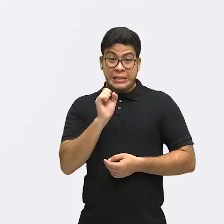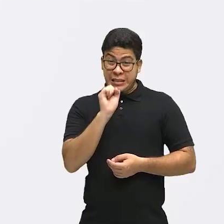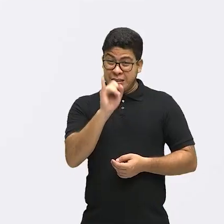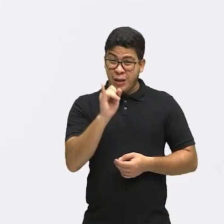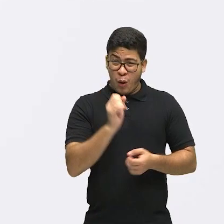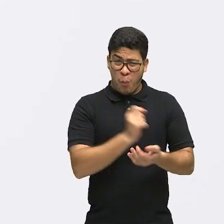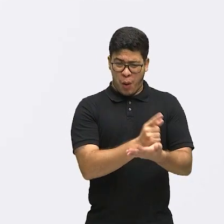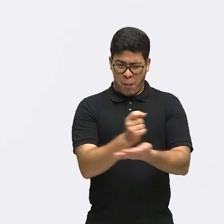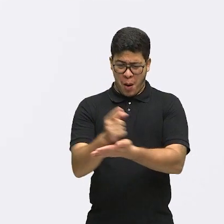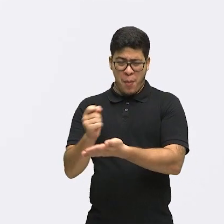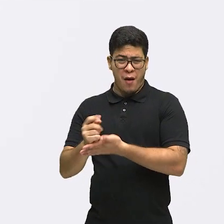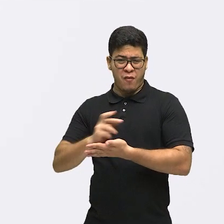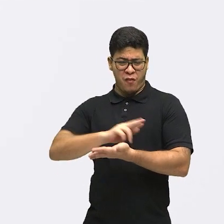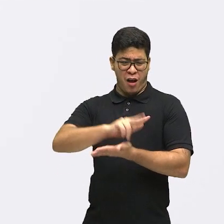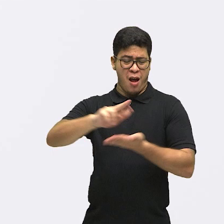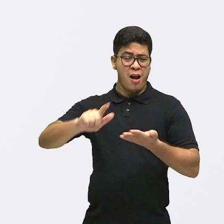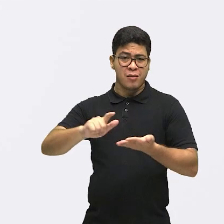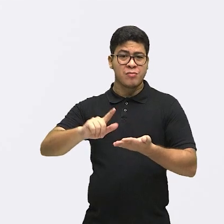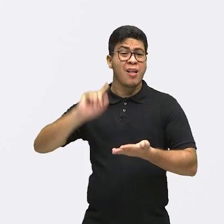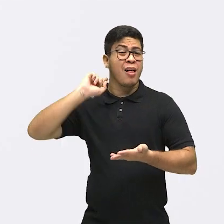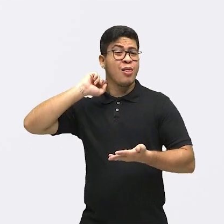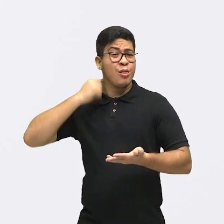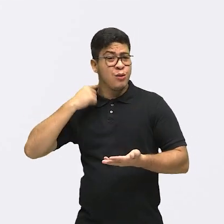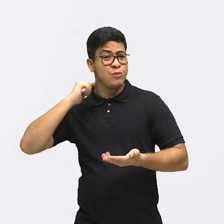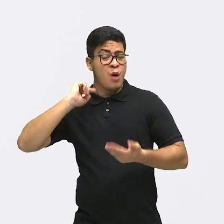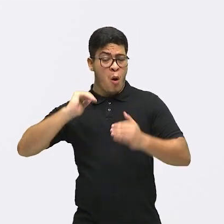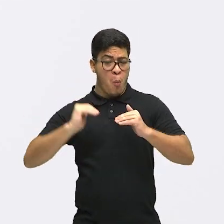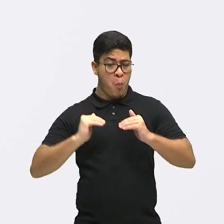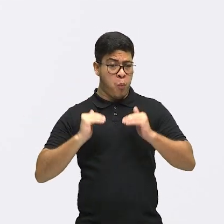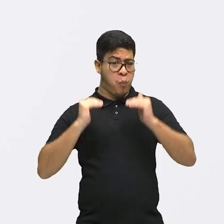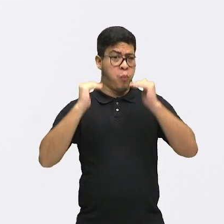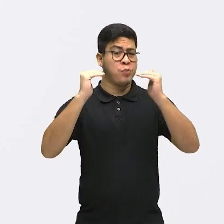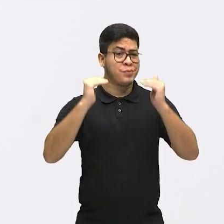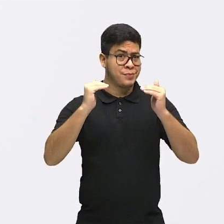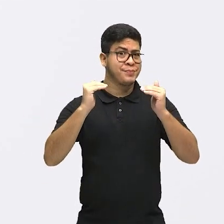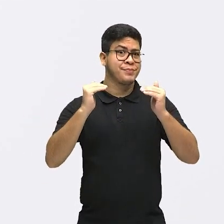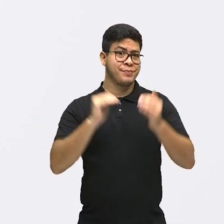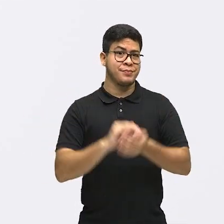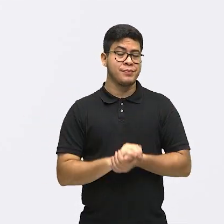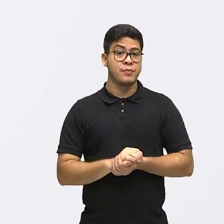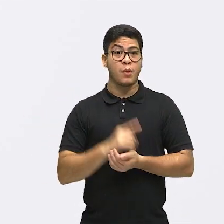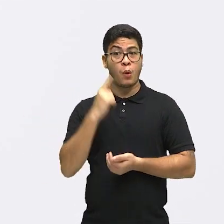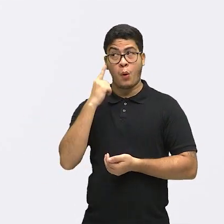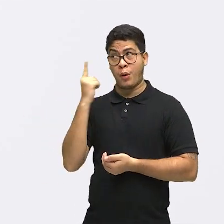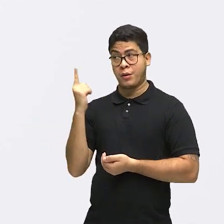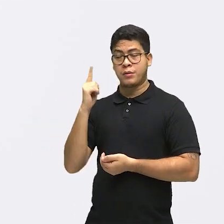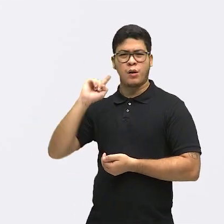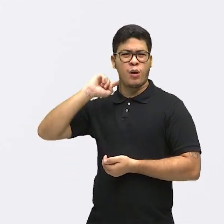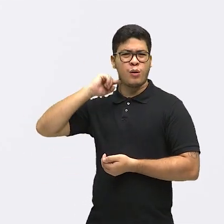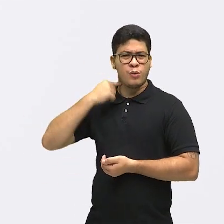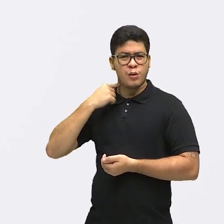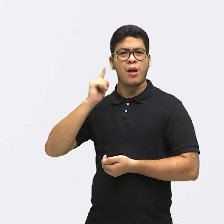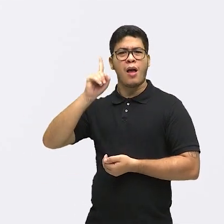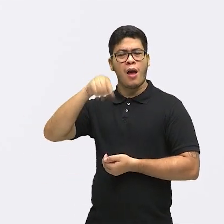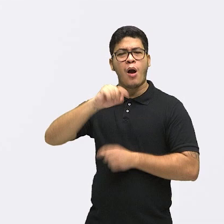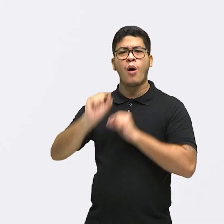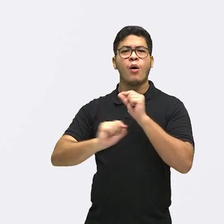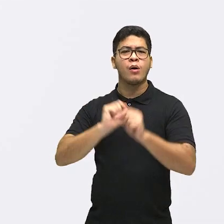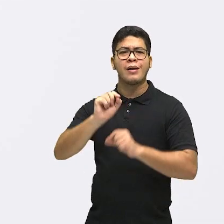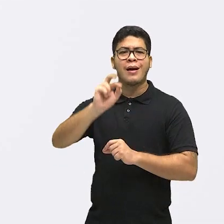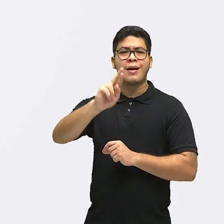acompanhem comigo aí na cartela. Produção de resíduos. Os resíduos liberados pelas atividades humanas podem